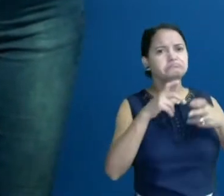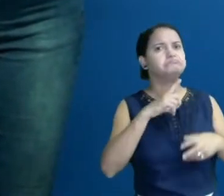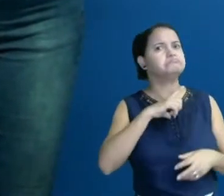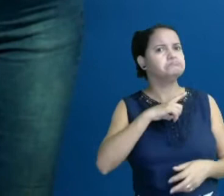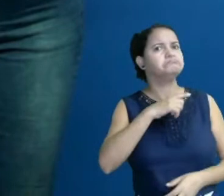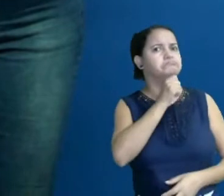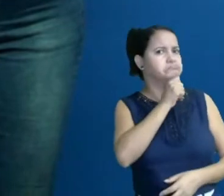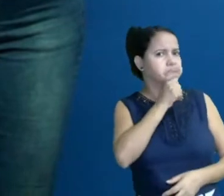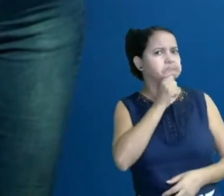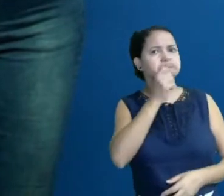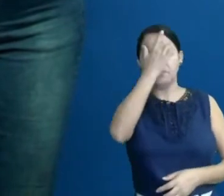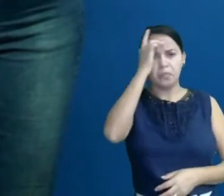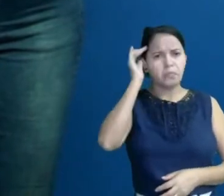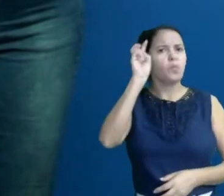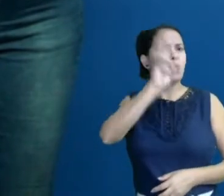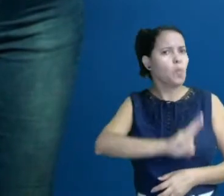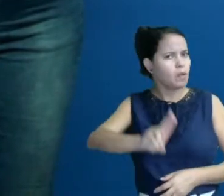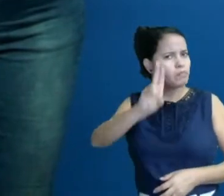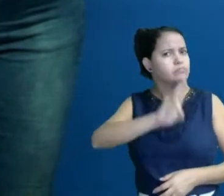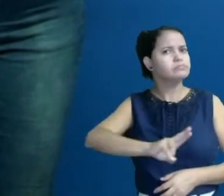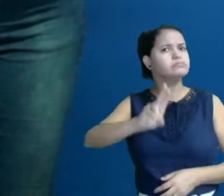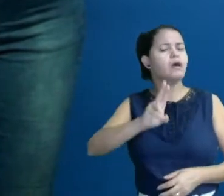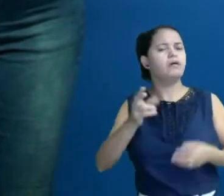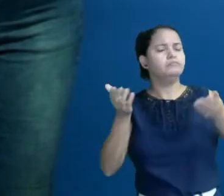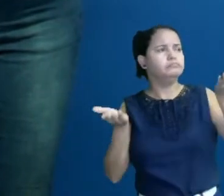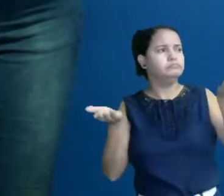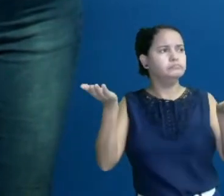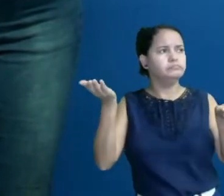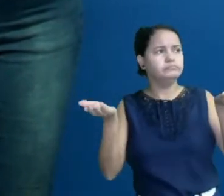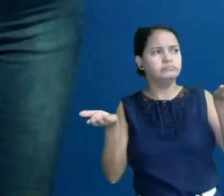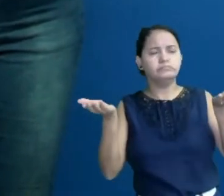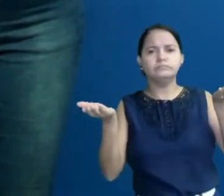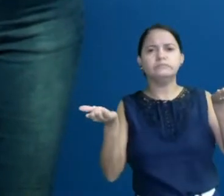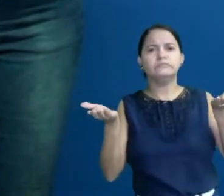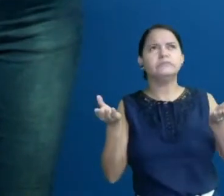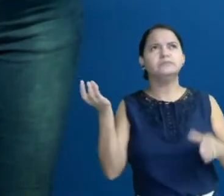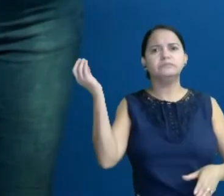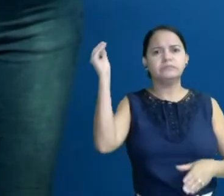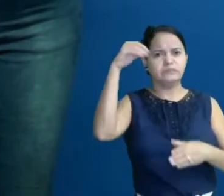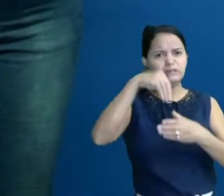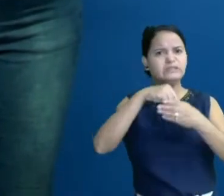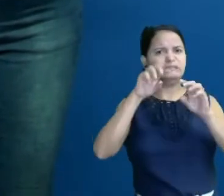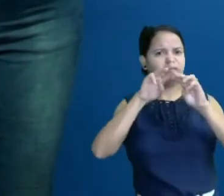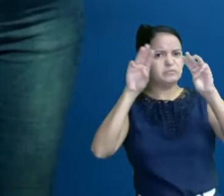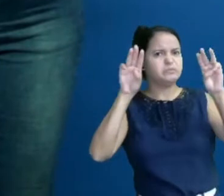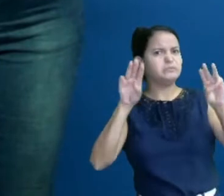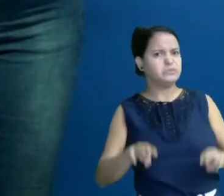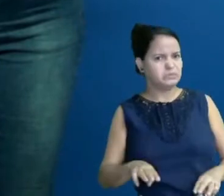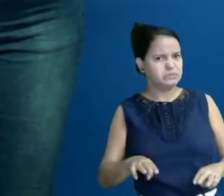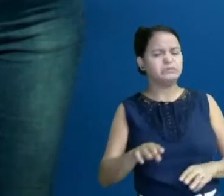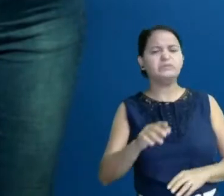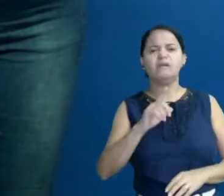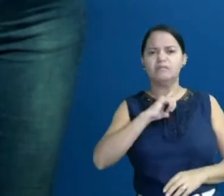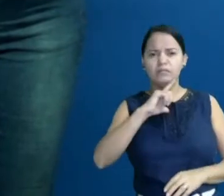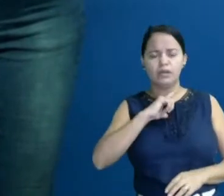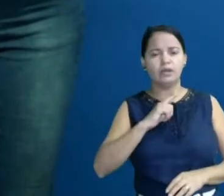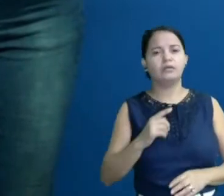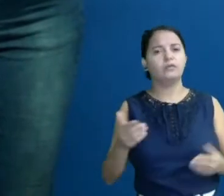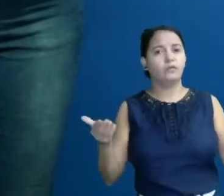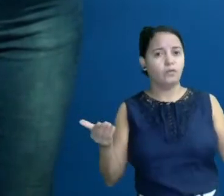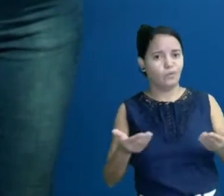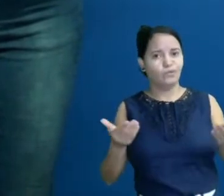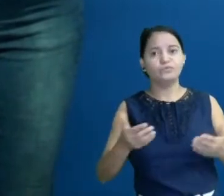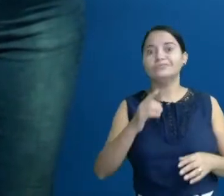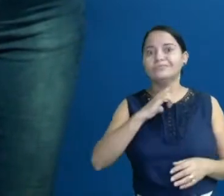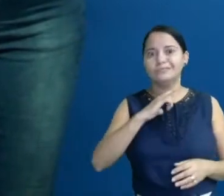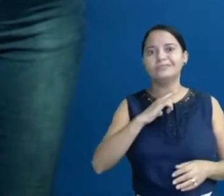esse tipo de balança ela mais era muito em a 140 museus porque já existe a balança digital tá